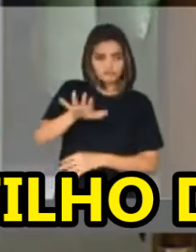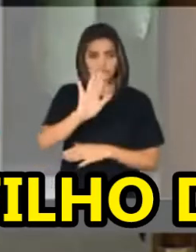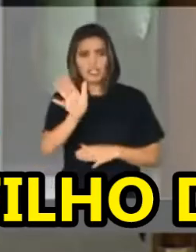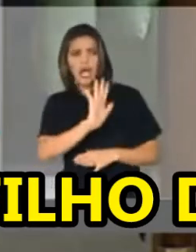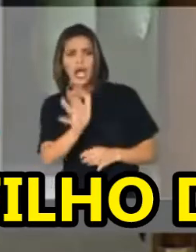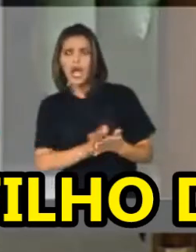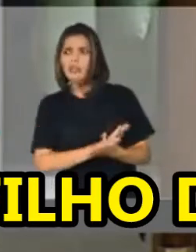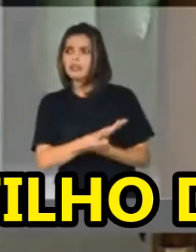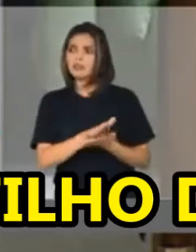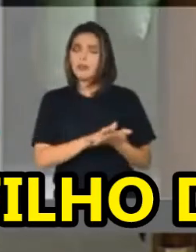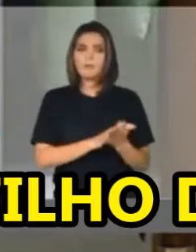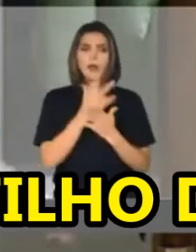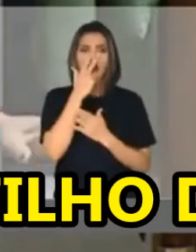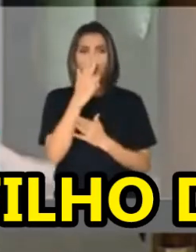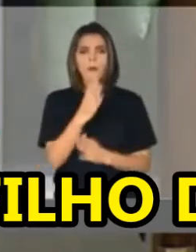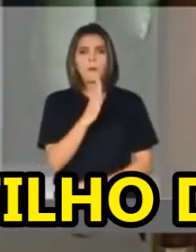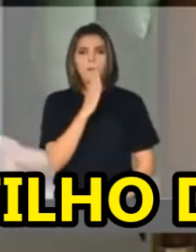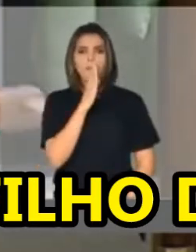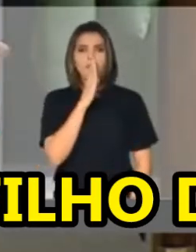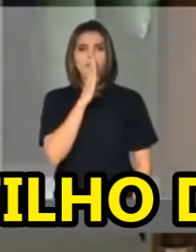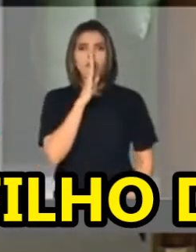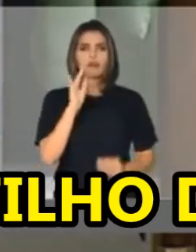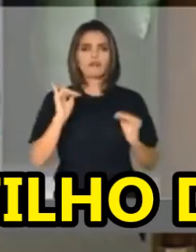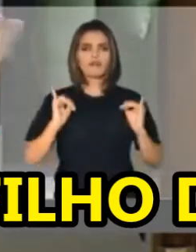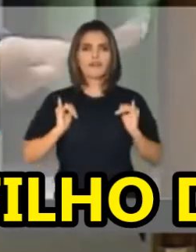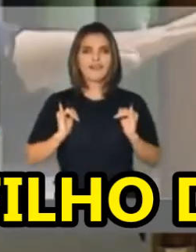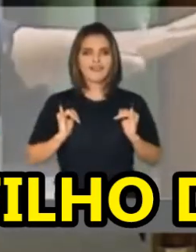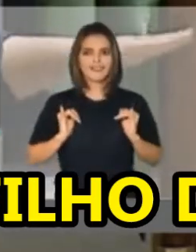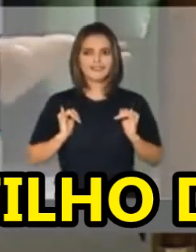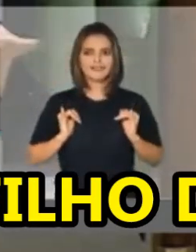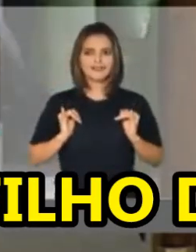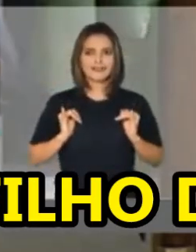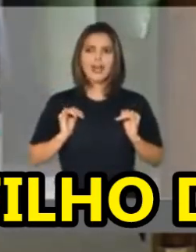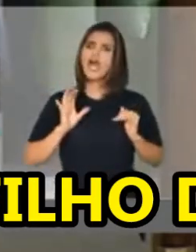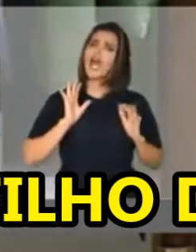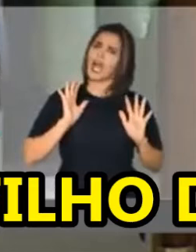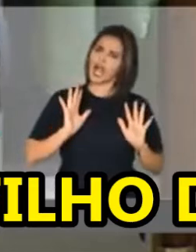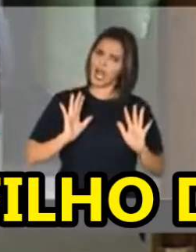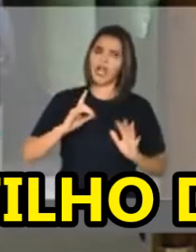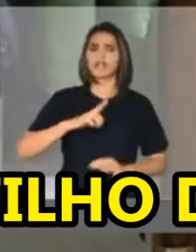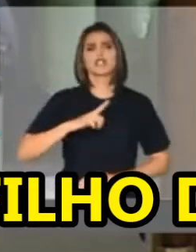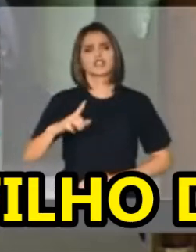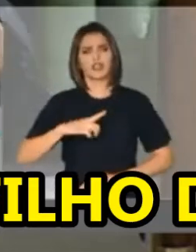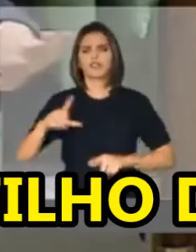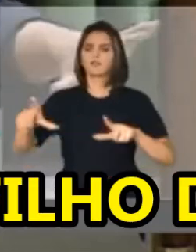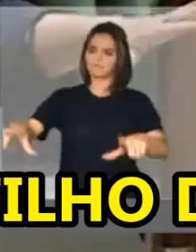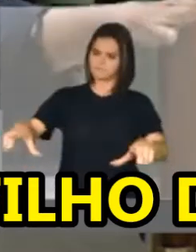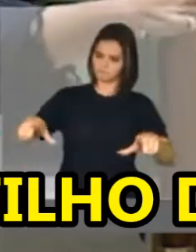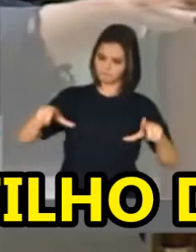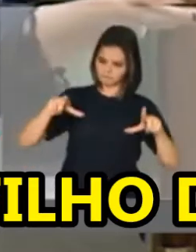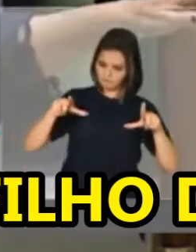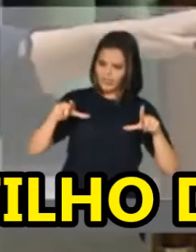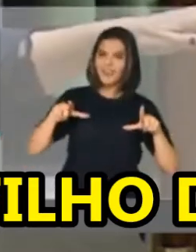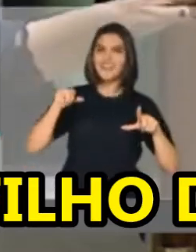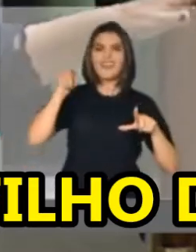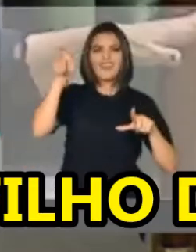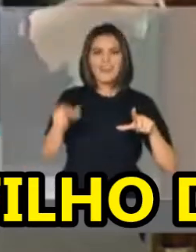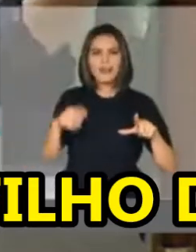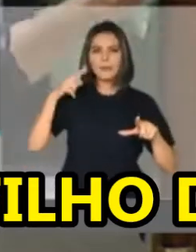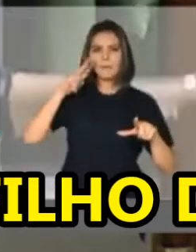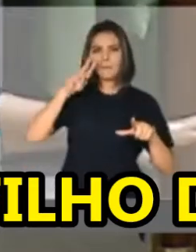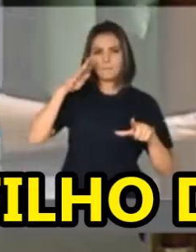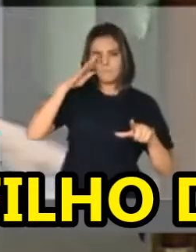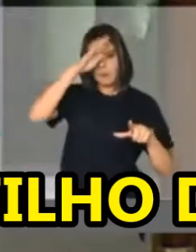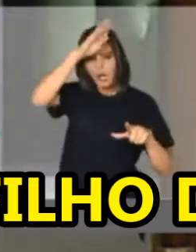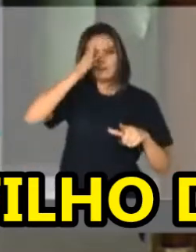absolutamente nada. Vimos de fato acontecer uma diplomação, vimos tudo correndo na mais